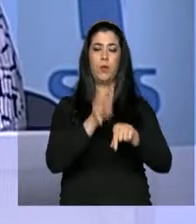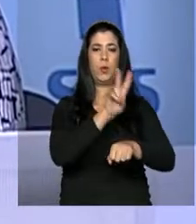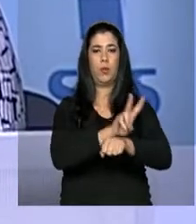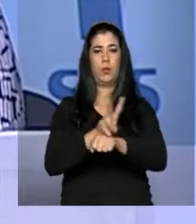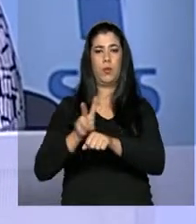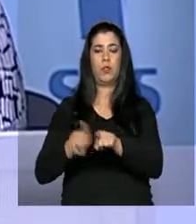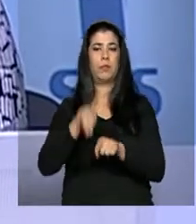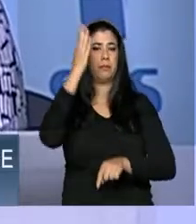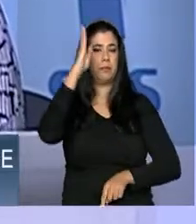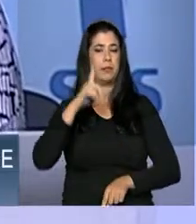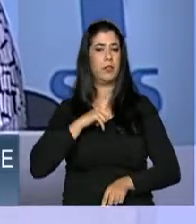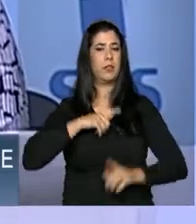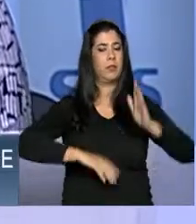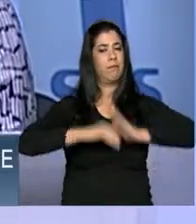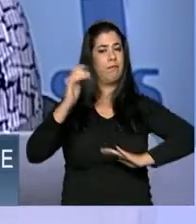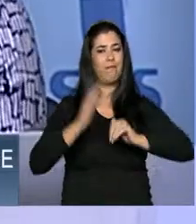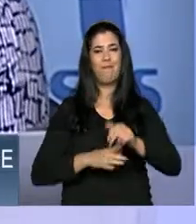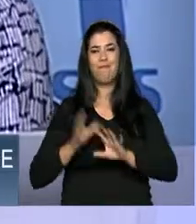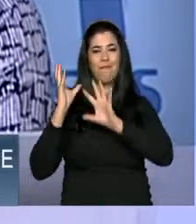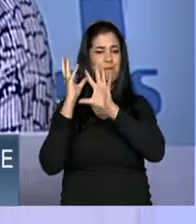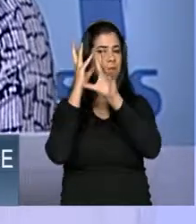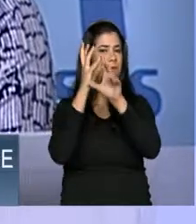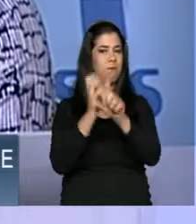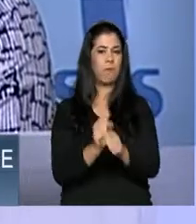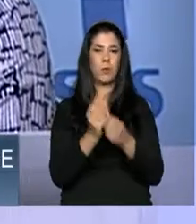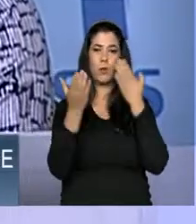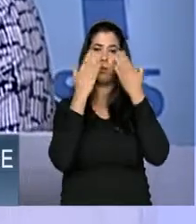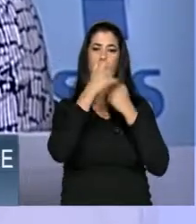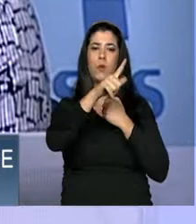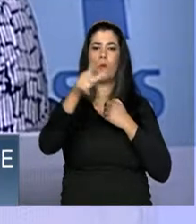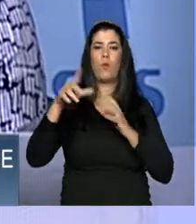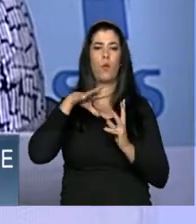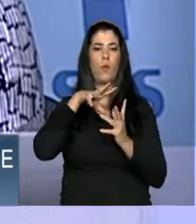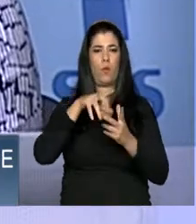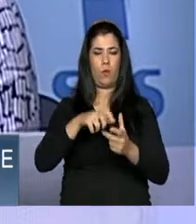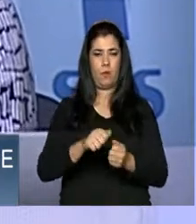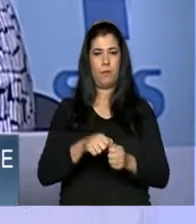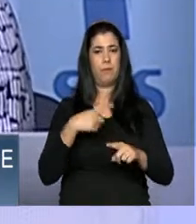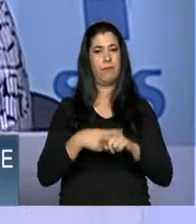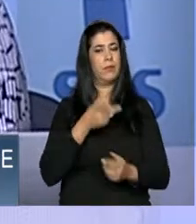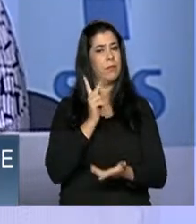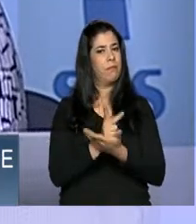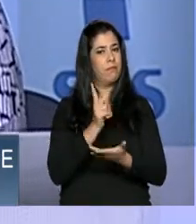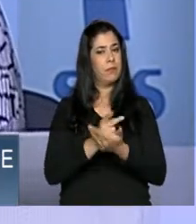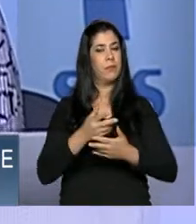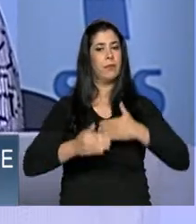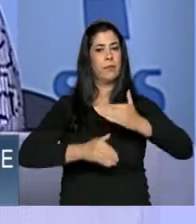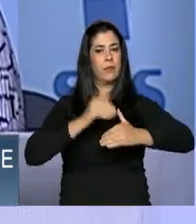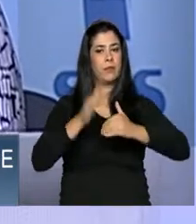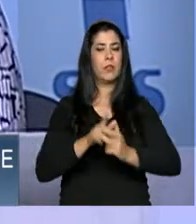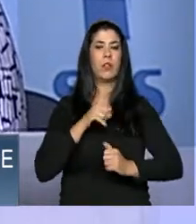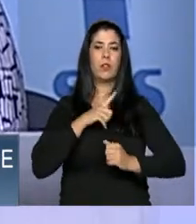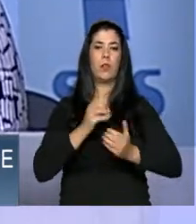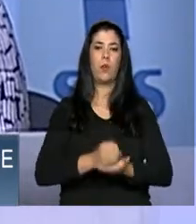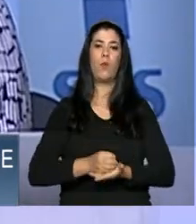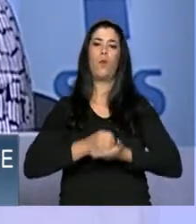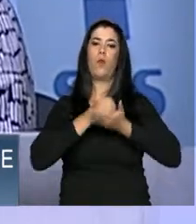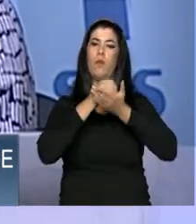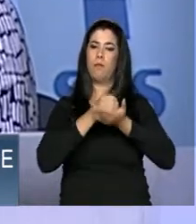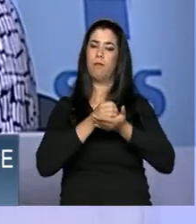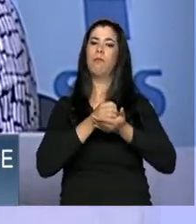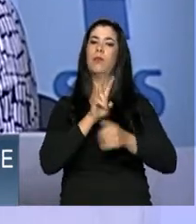Brasil, ele tem feito algo histórico no mundo, que é manter por tanto tempo, né, a sustentabilidade desse sistema